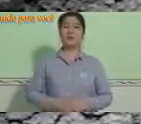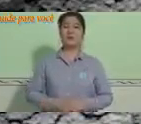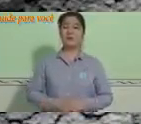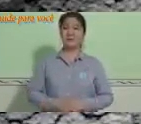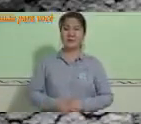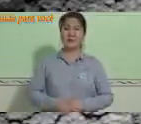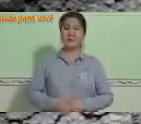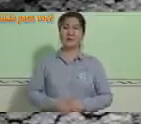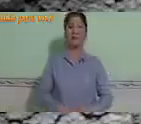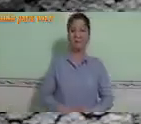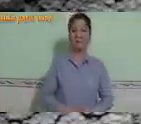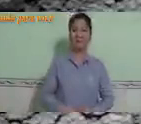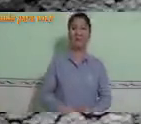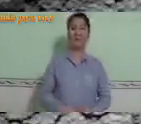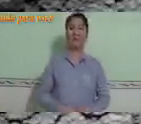causa.